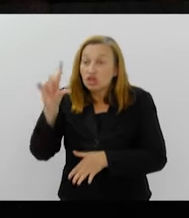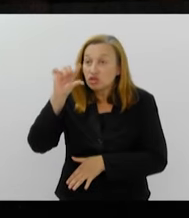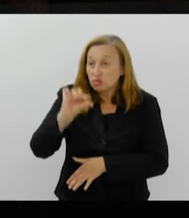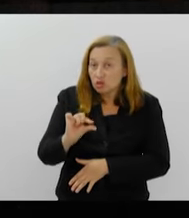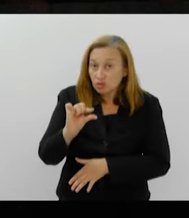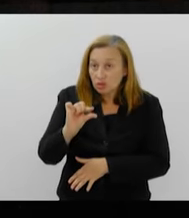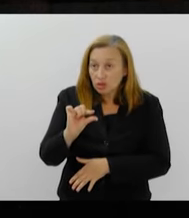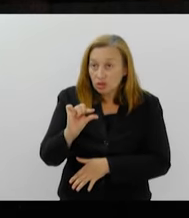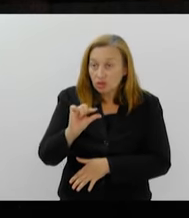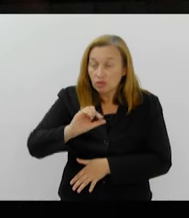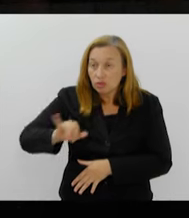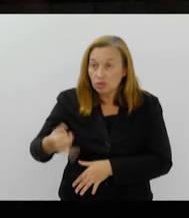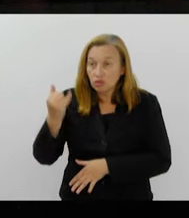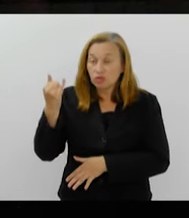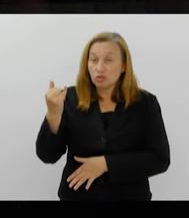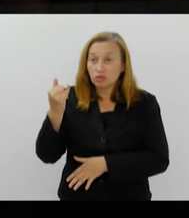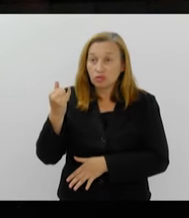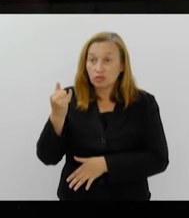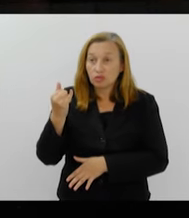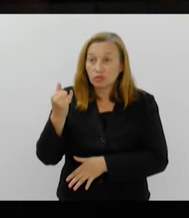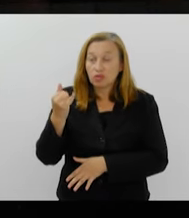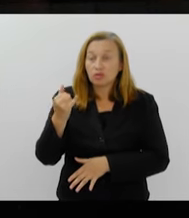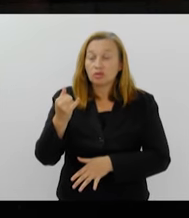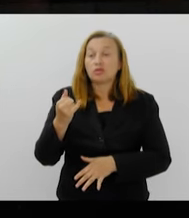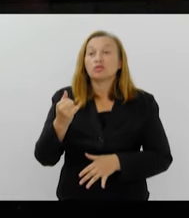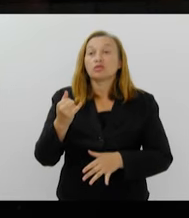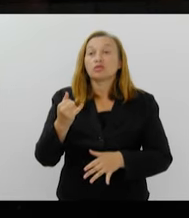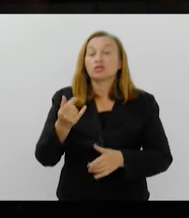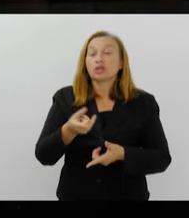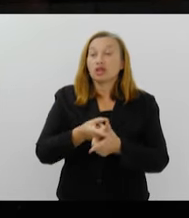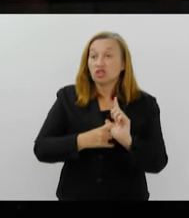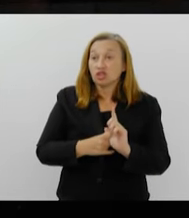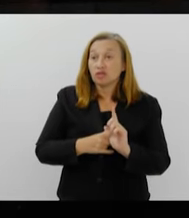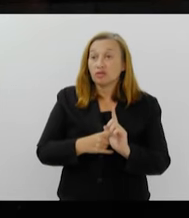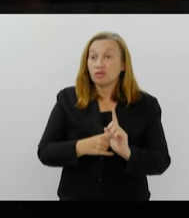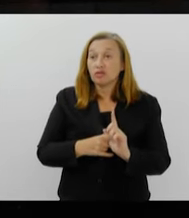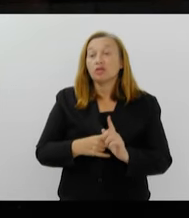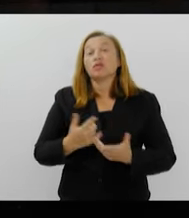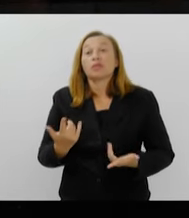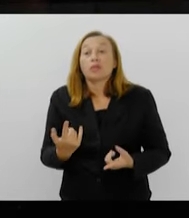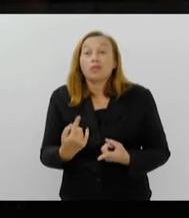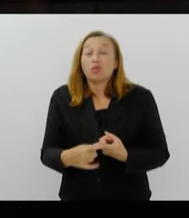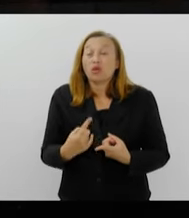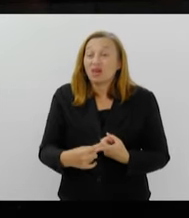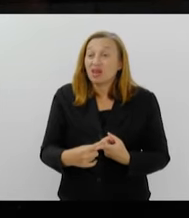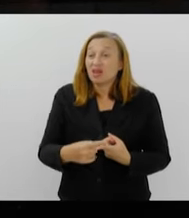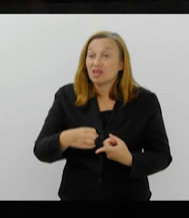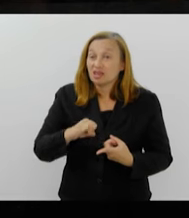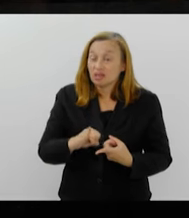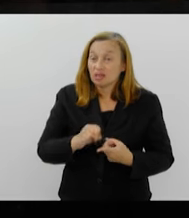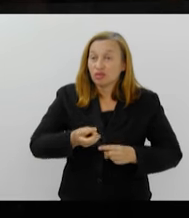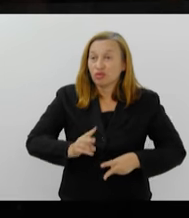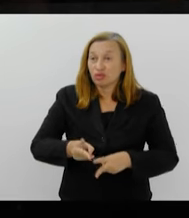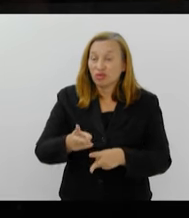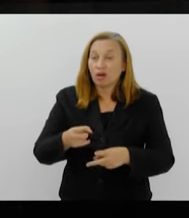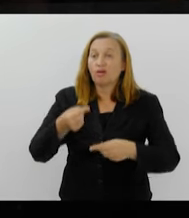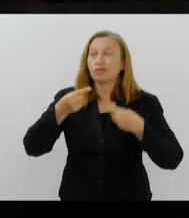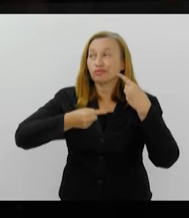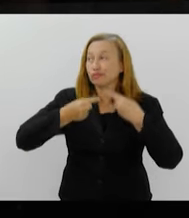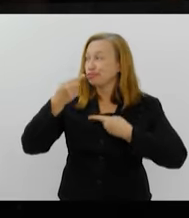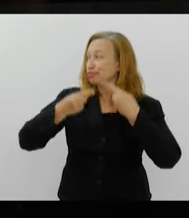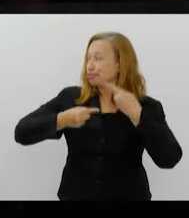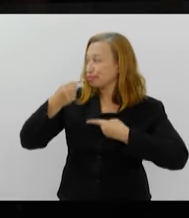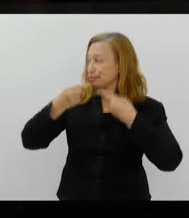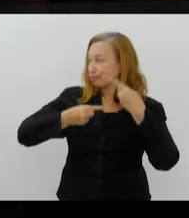da dívida. Porque, senão, a gente está discursando, reclamando, lutando por políticas